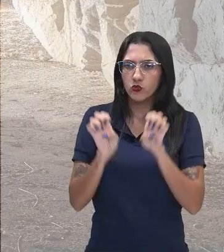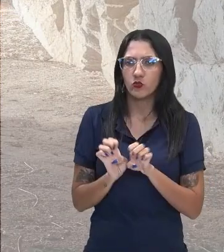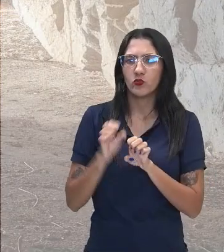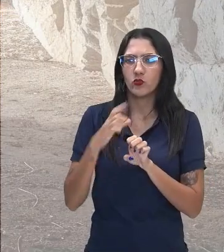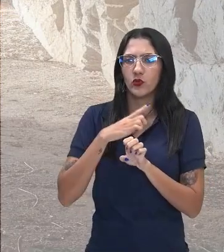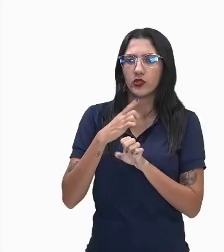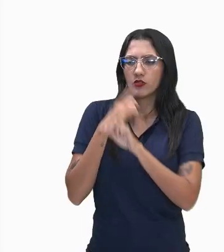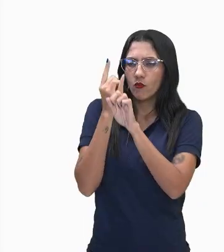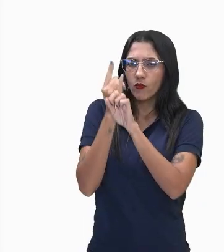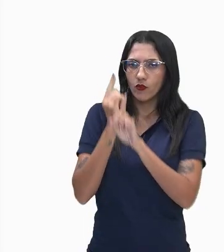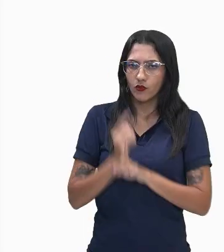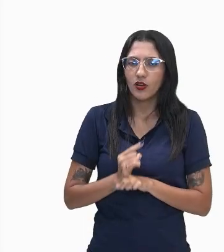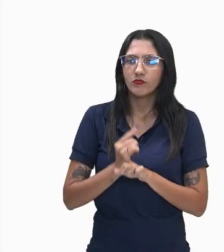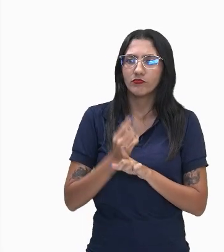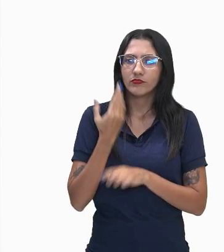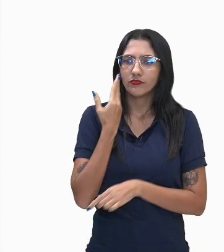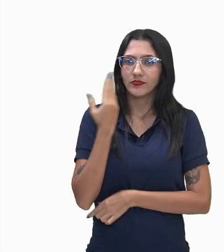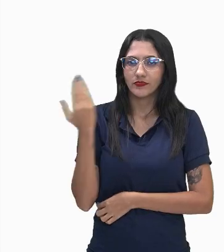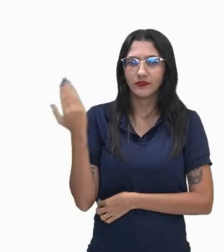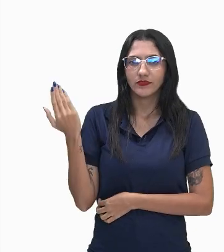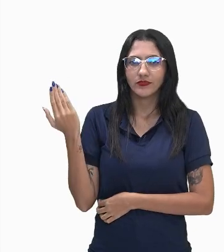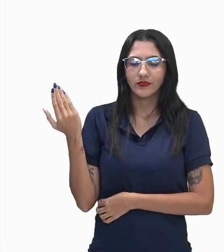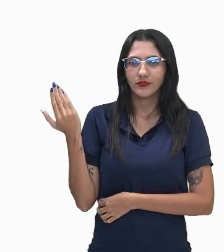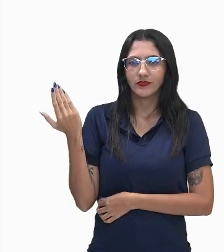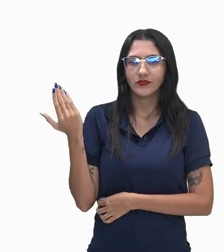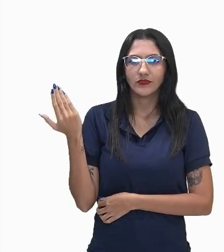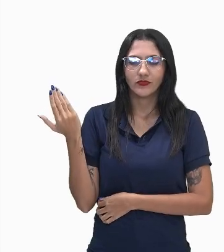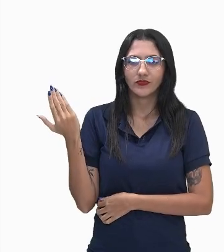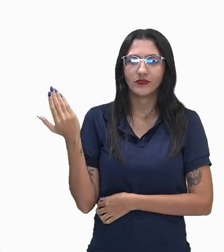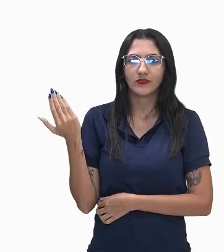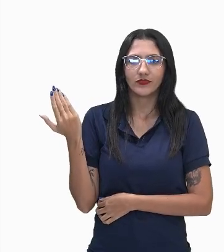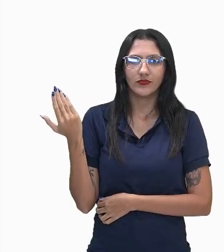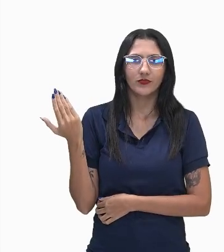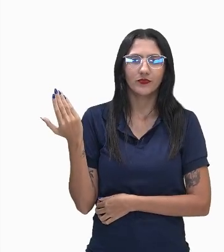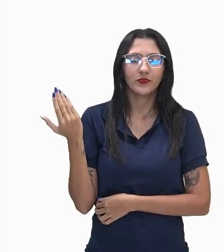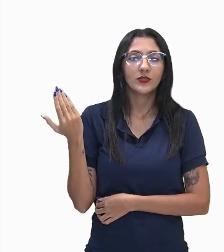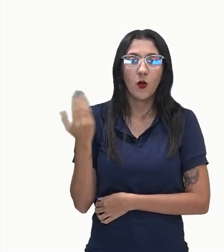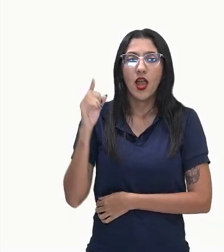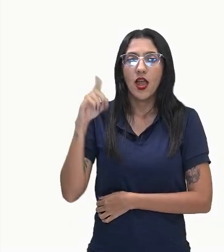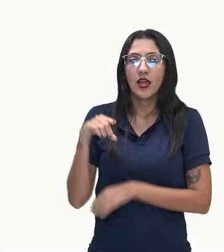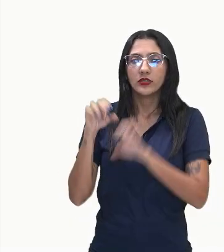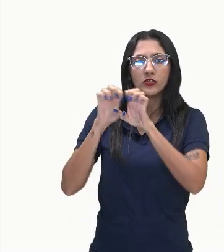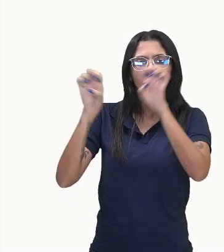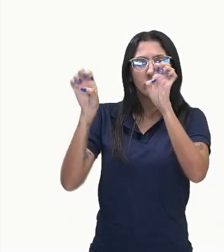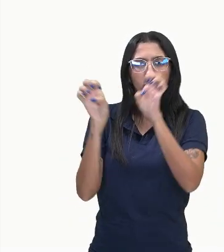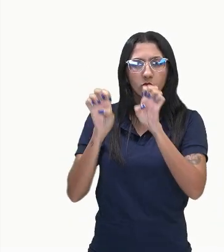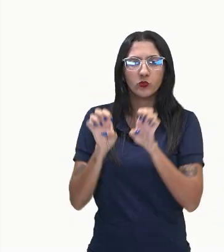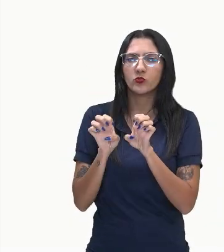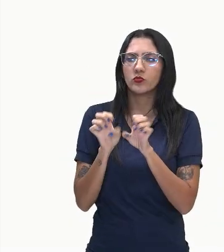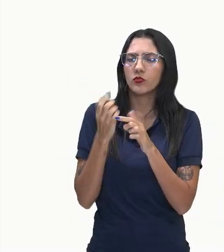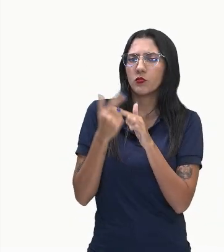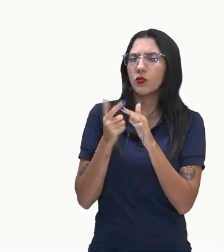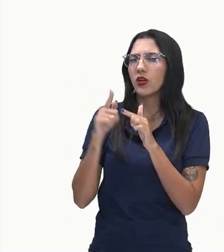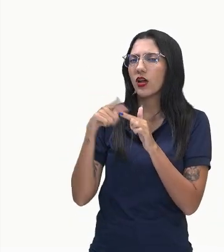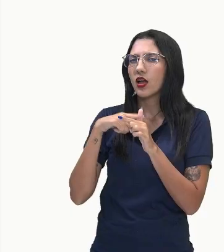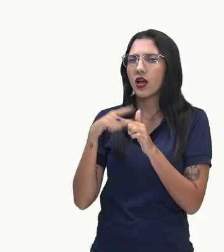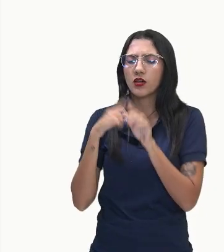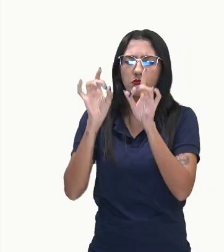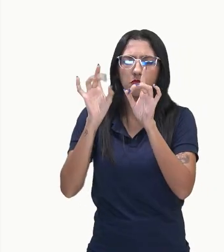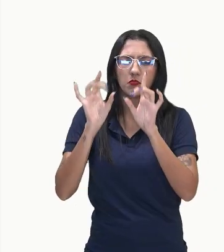na humanidade. Vamos verificar para vocês, como vocês podem ver, a Vênus de Willendorf, porque ela é considerada um símbolo